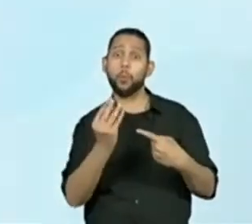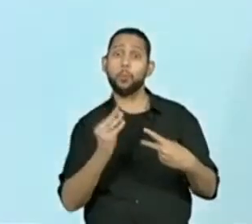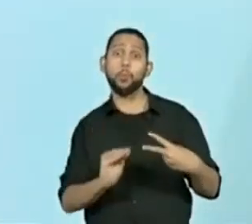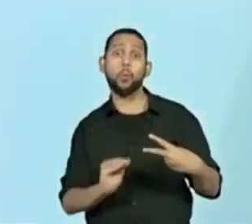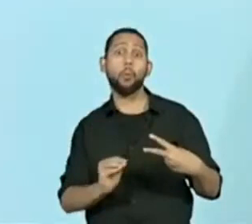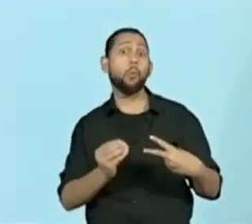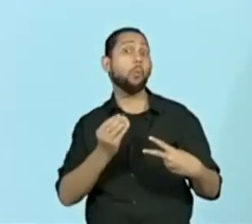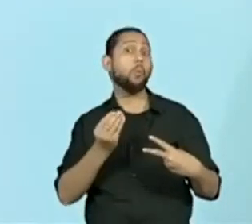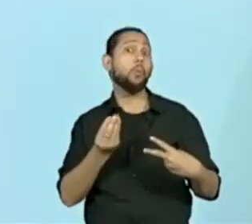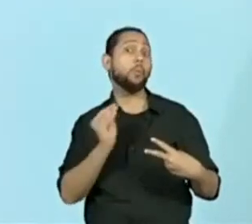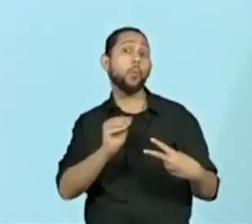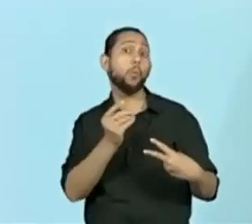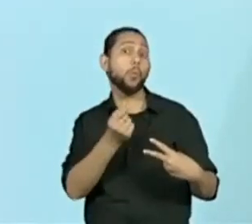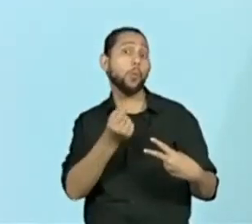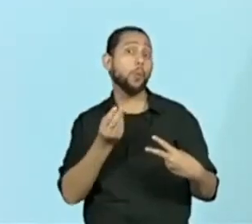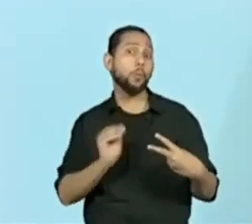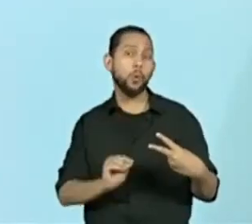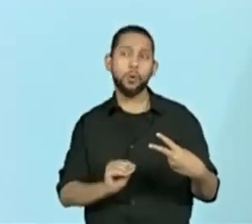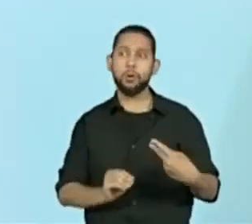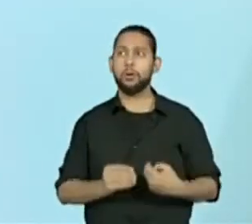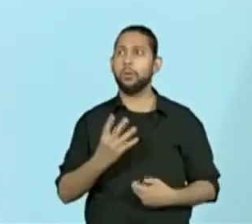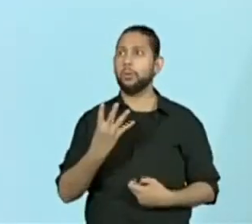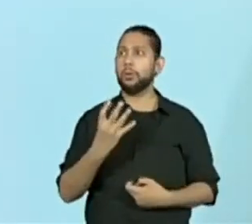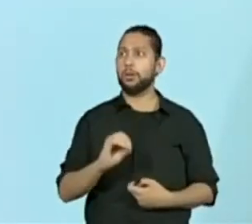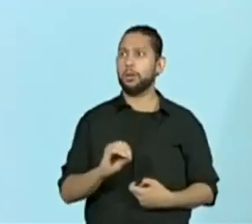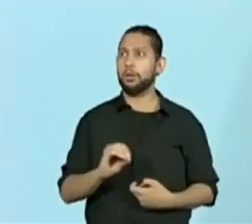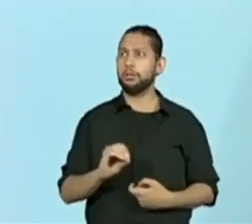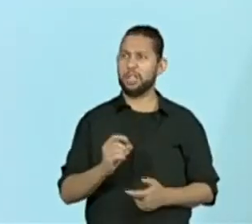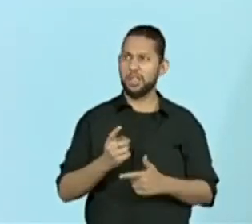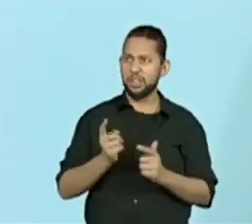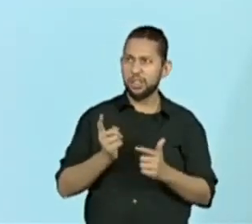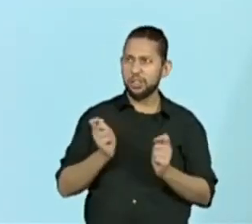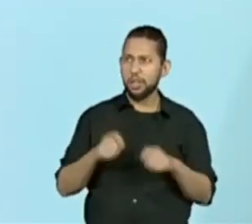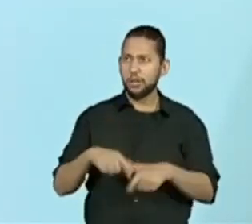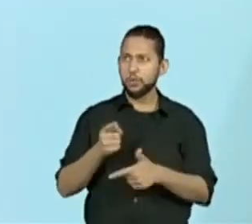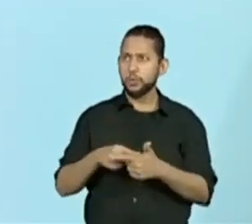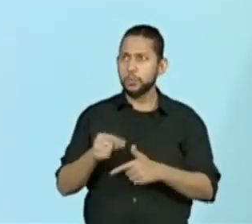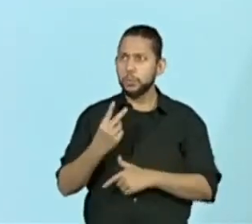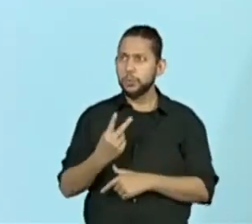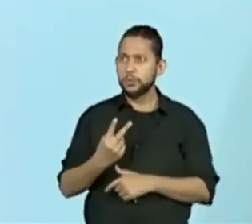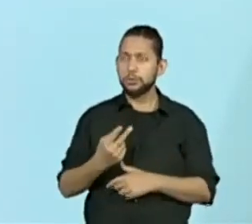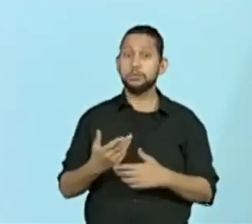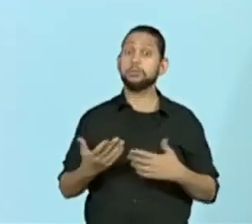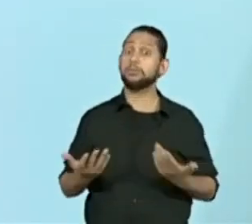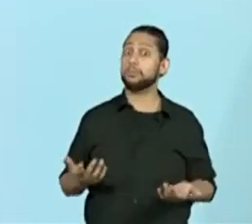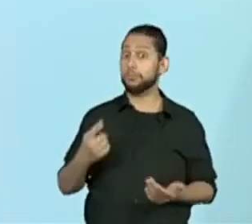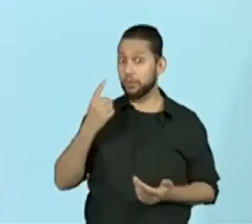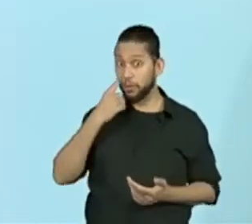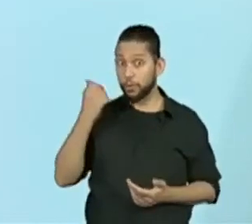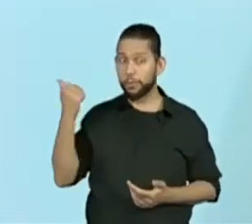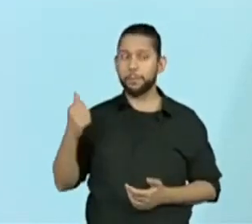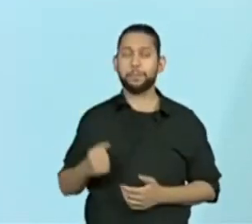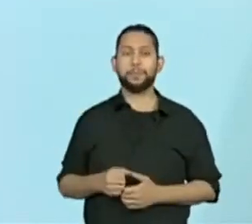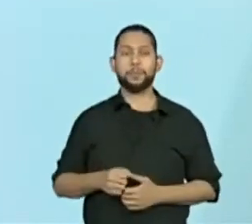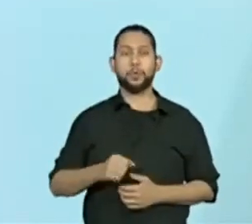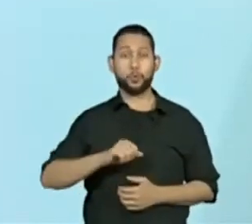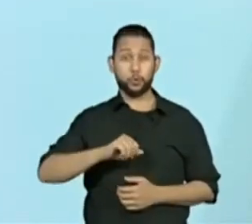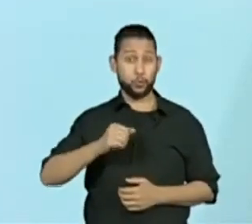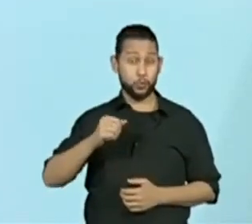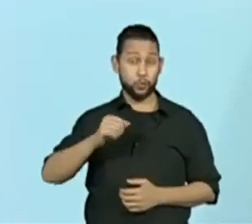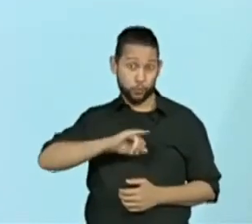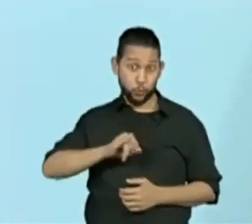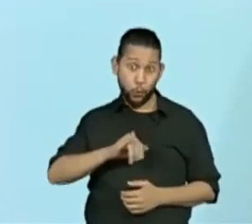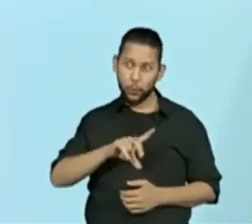caixinha e a professora Isolete já me trouxe lá o resultado e a Júlia me trouxe aí